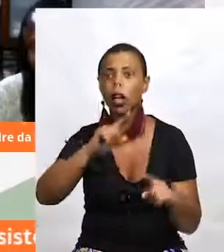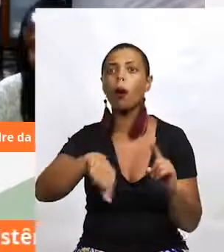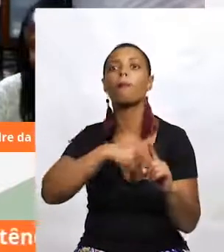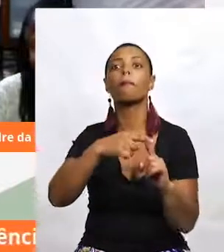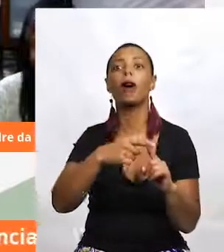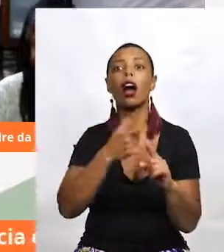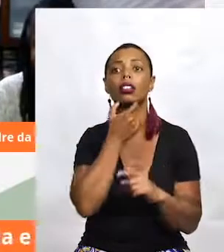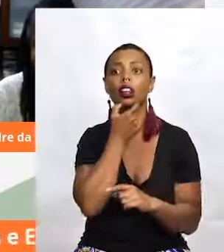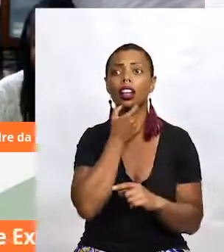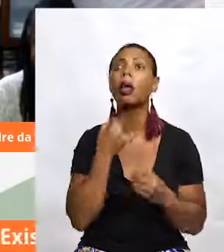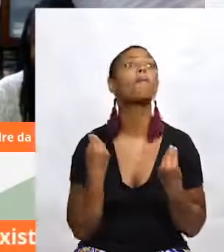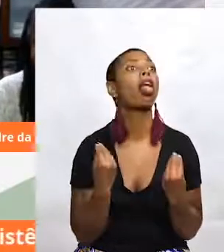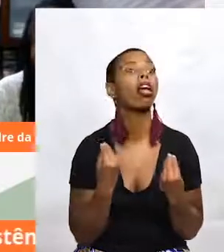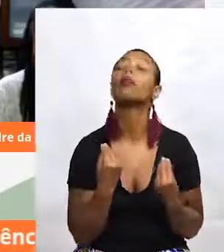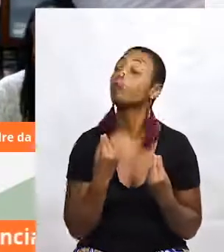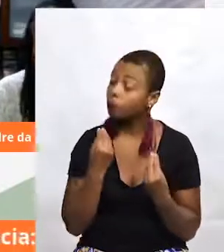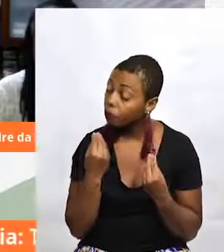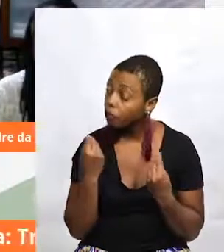sim.